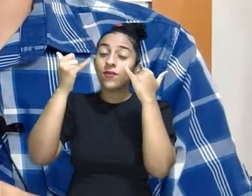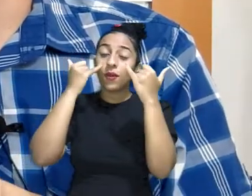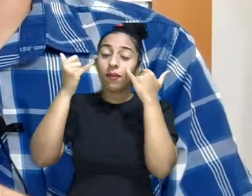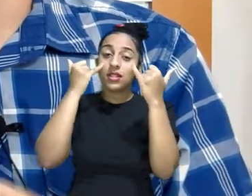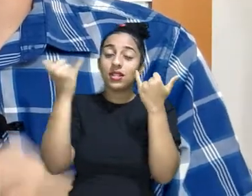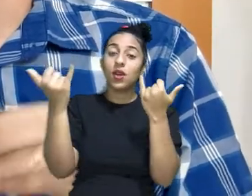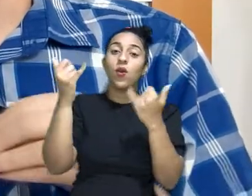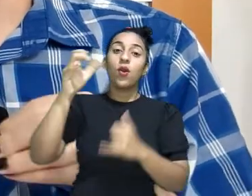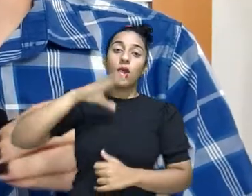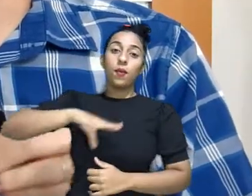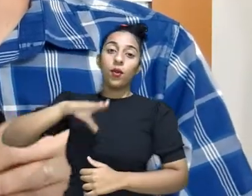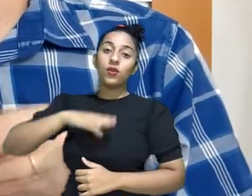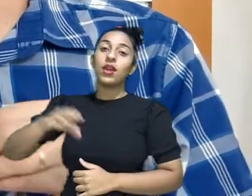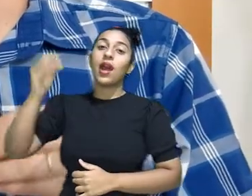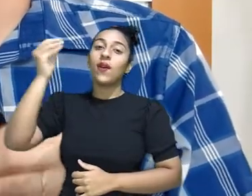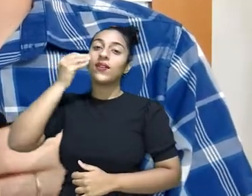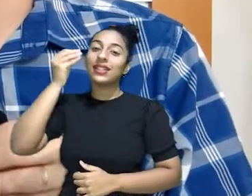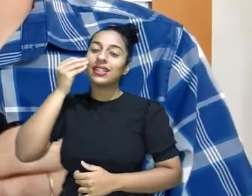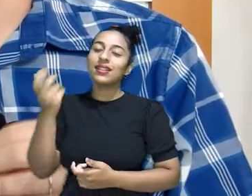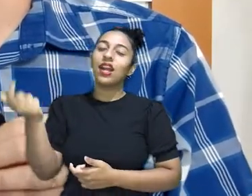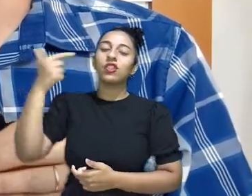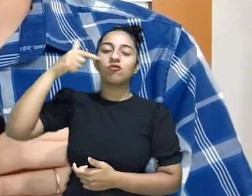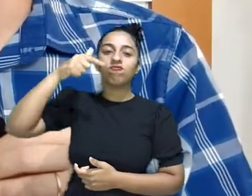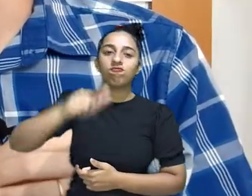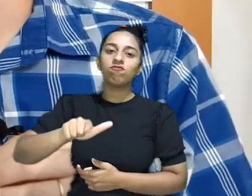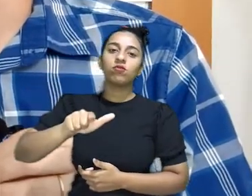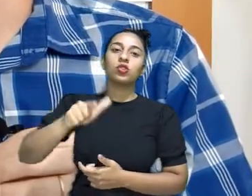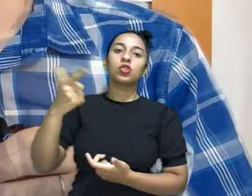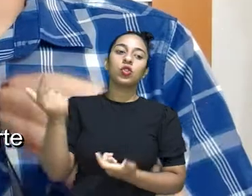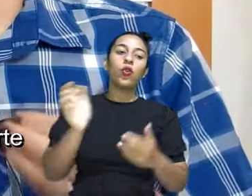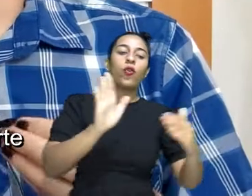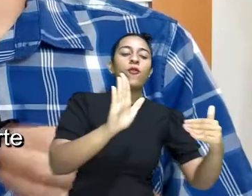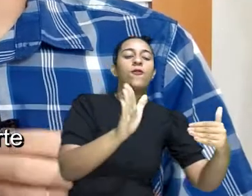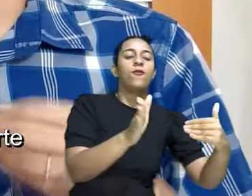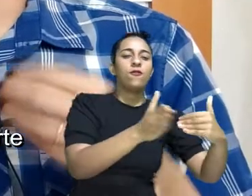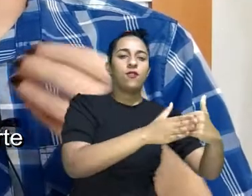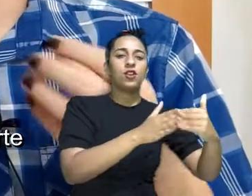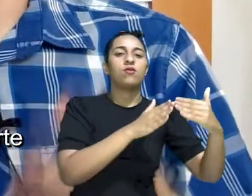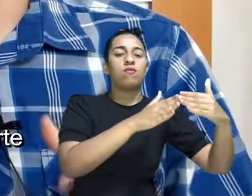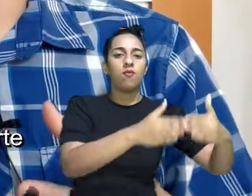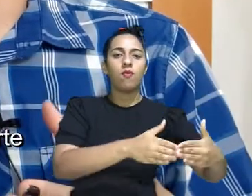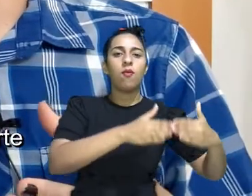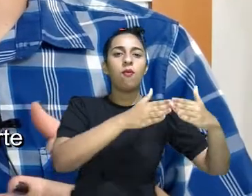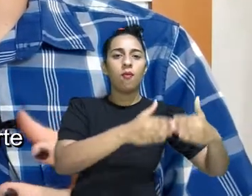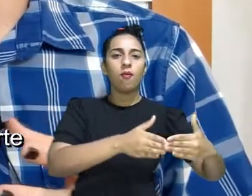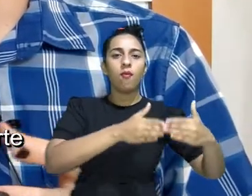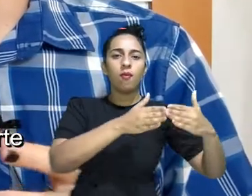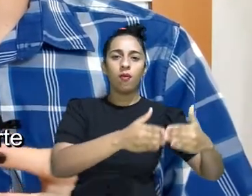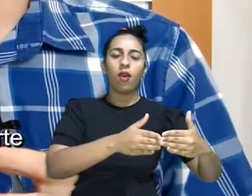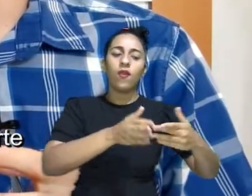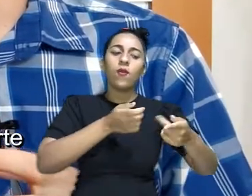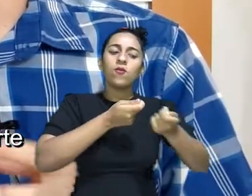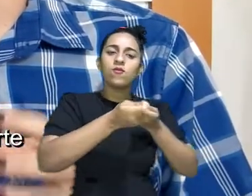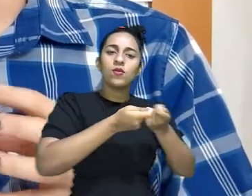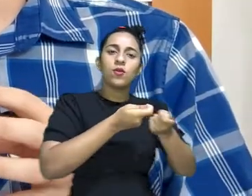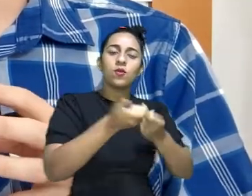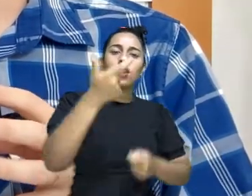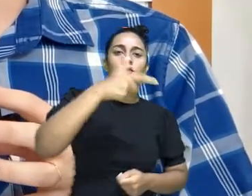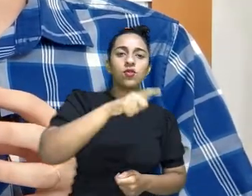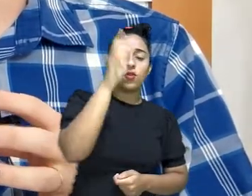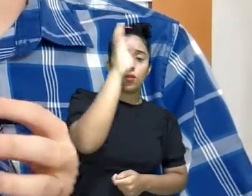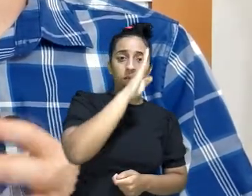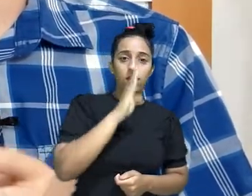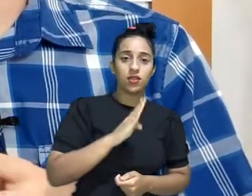recolonizar o Brasil de novo inclusive fechar novamente os nossos portos isso causou indignação de grande parte da elite brasileira